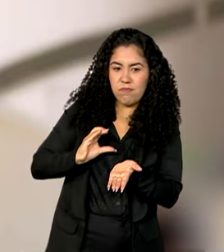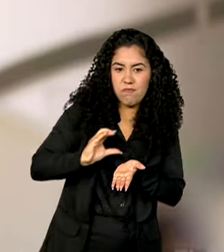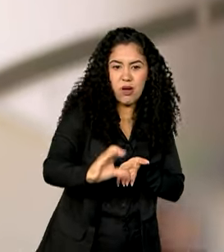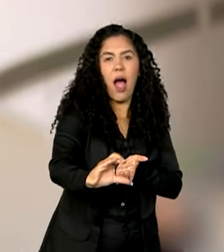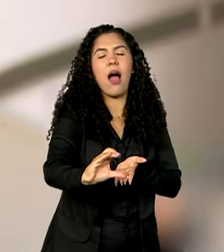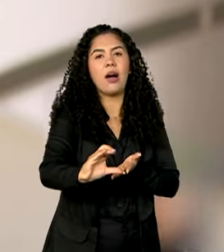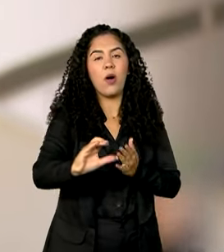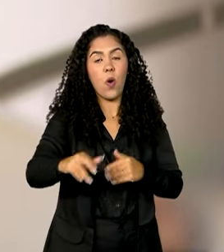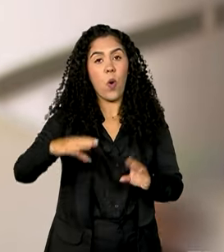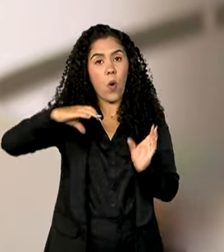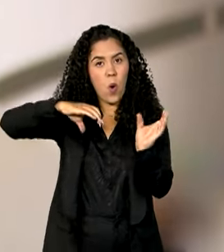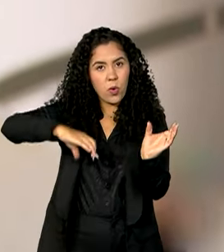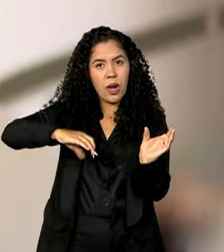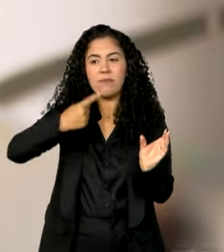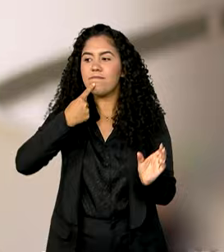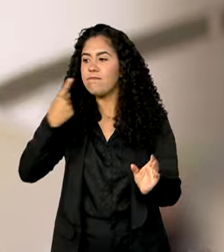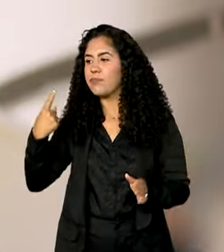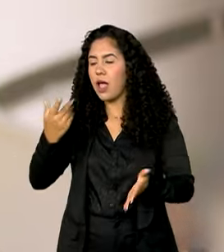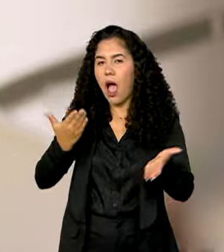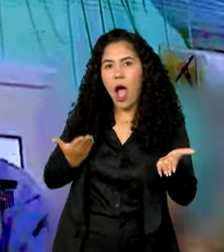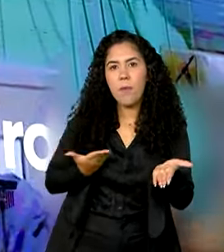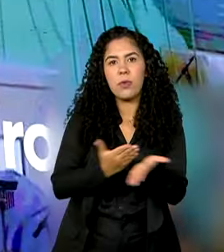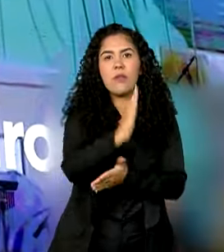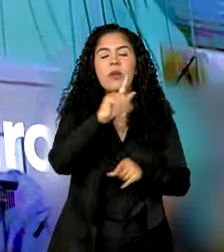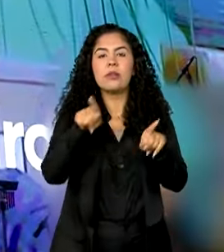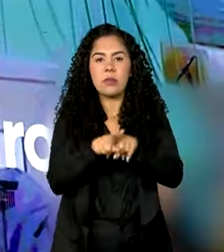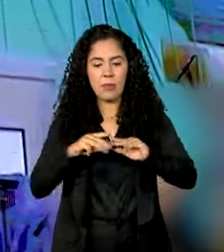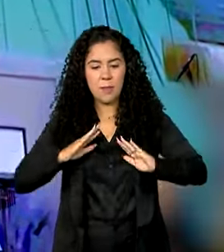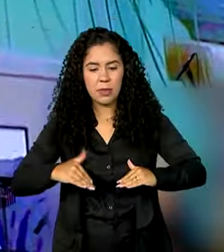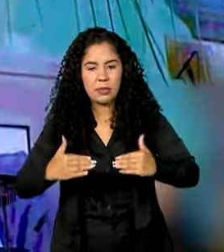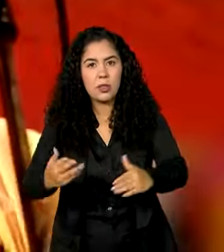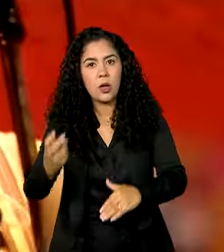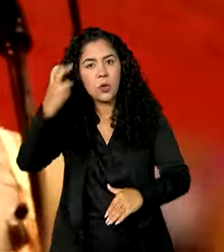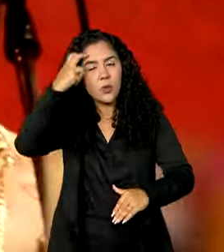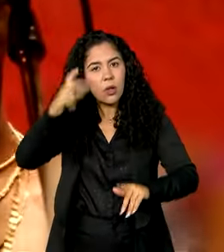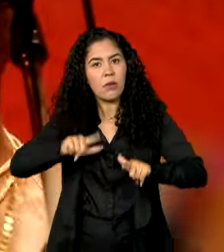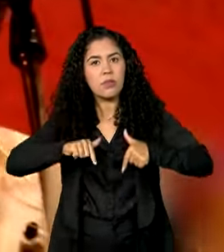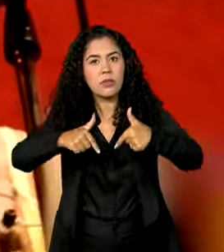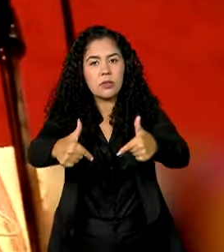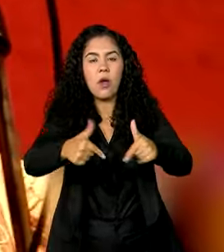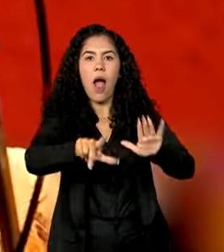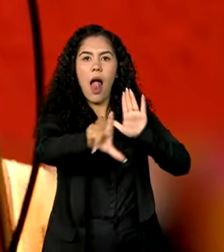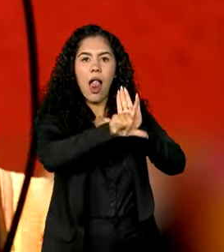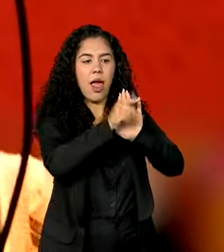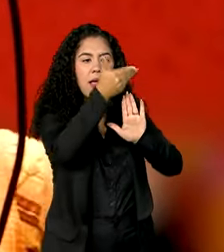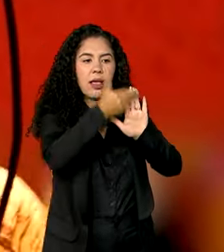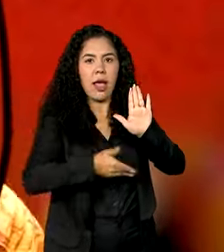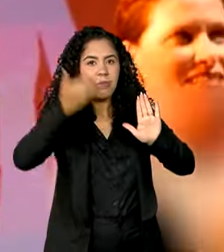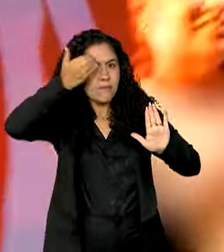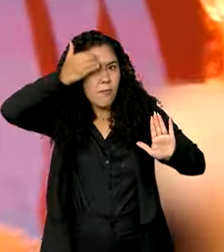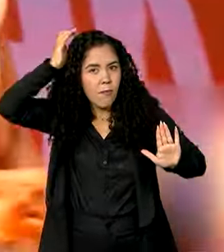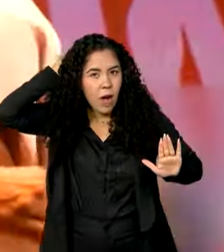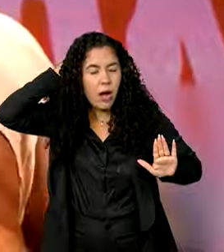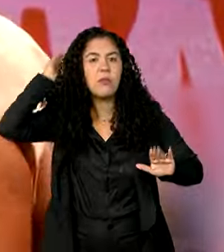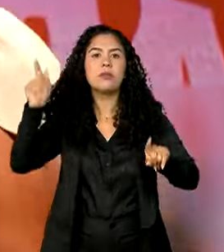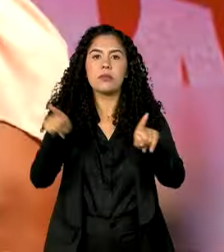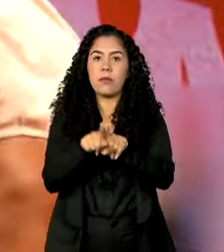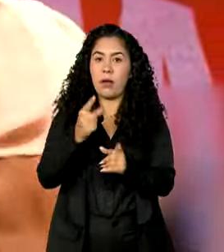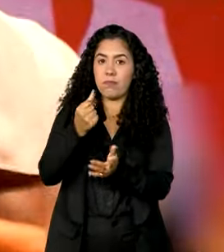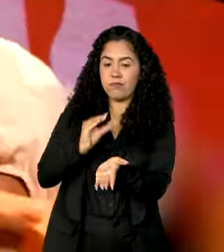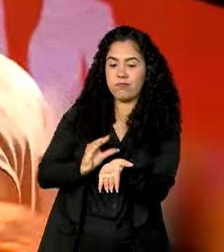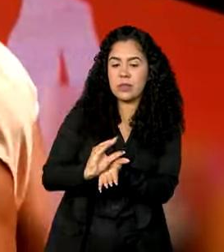O Congresso Nacional aprovou e o Ministério da Cultura executou a lei Paulo Gustavo. Fizemos um repasse direto de 3